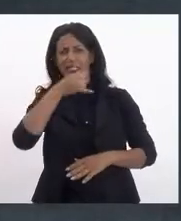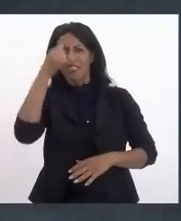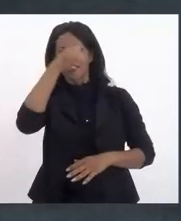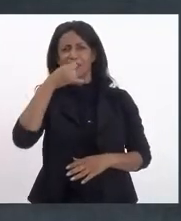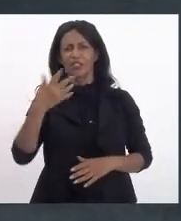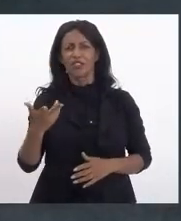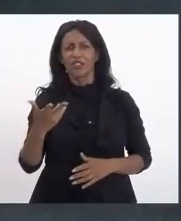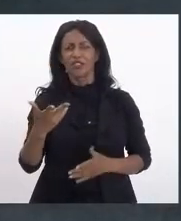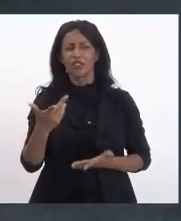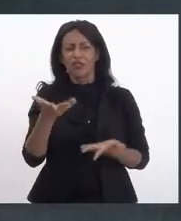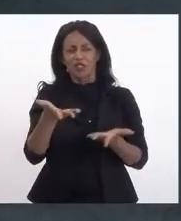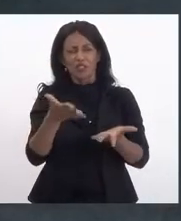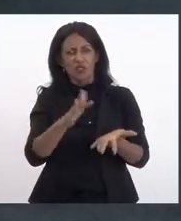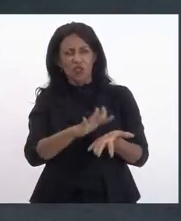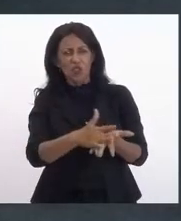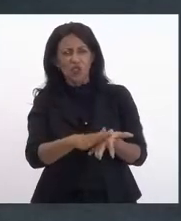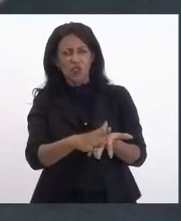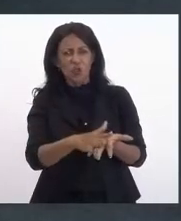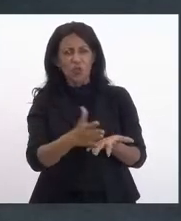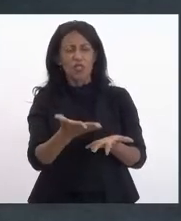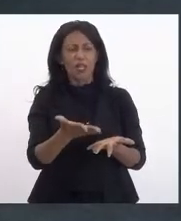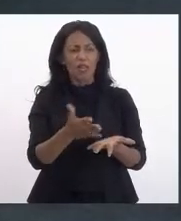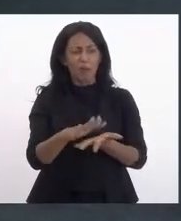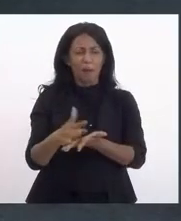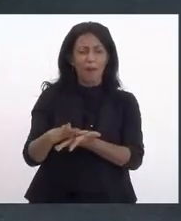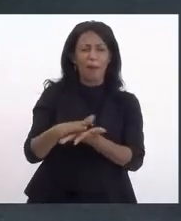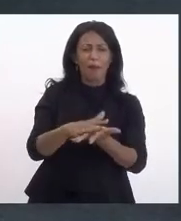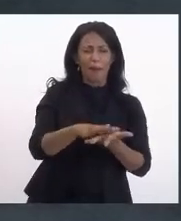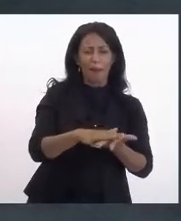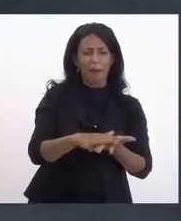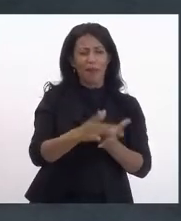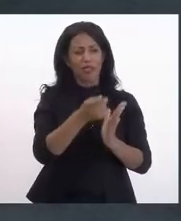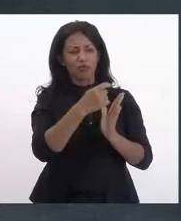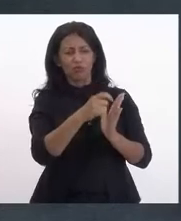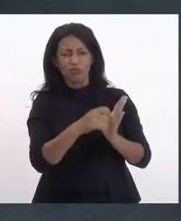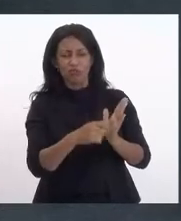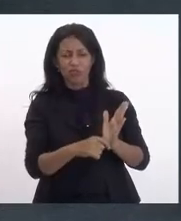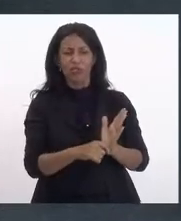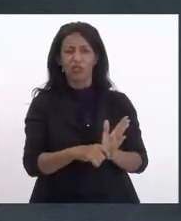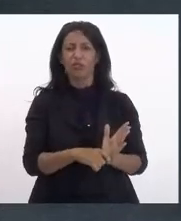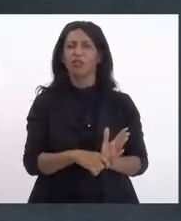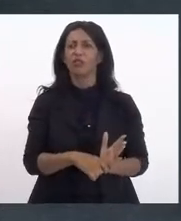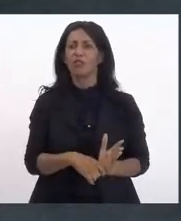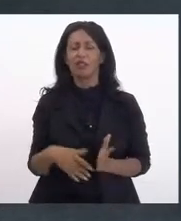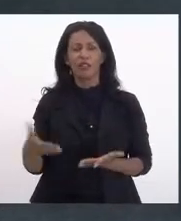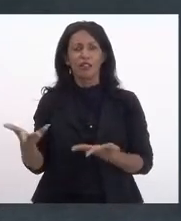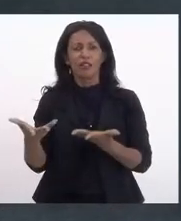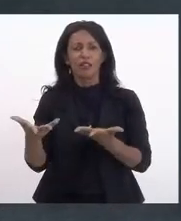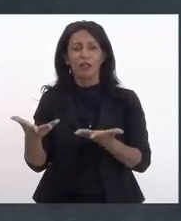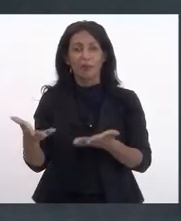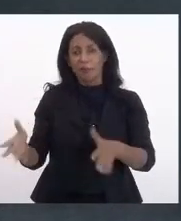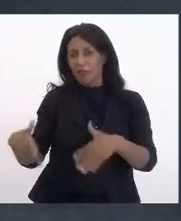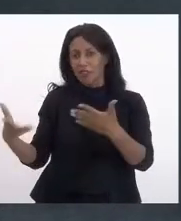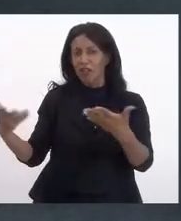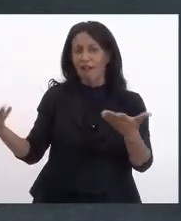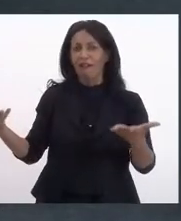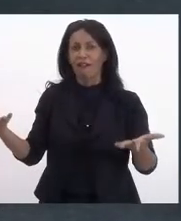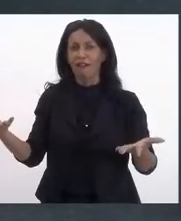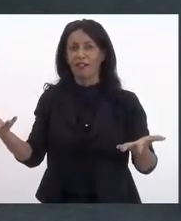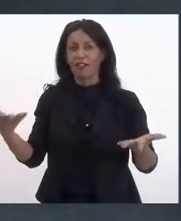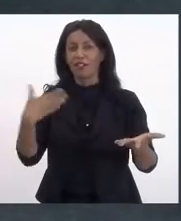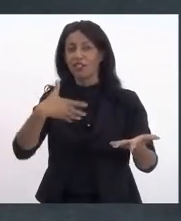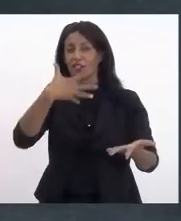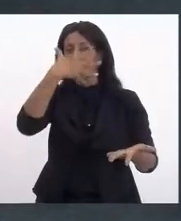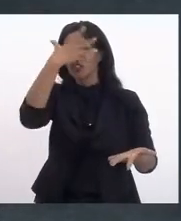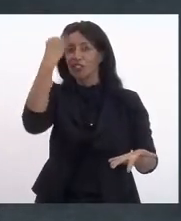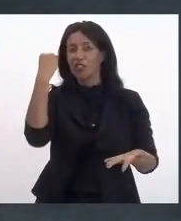você ficou nos sambistas, nos sambas e nos compositores mais clássicos,